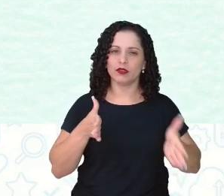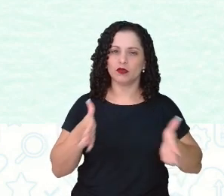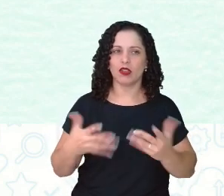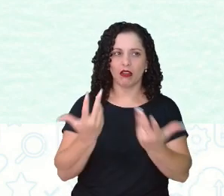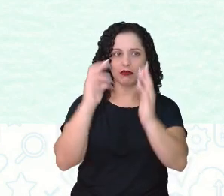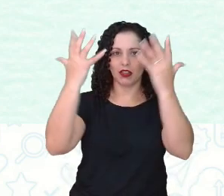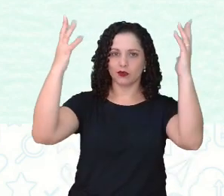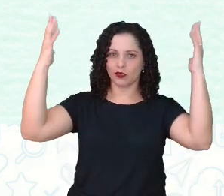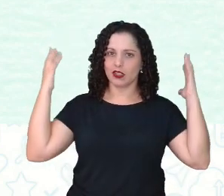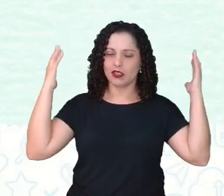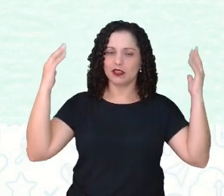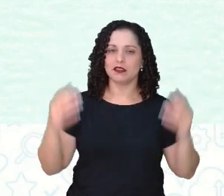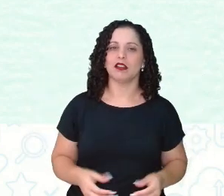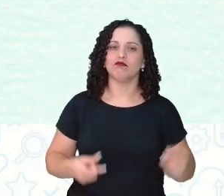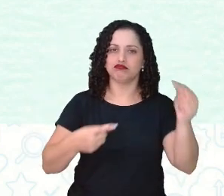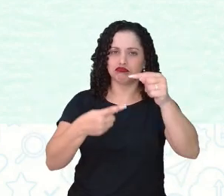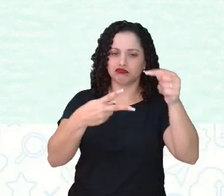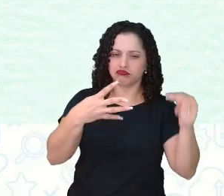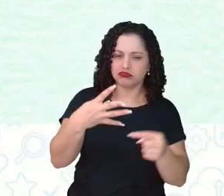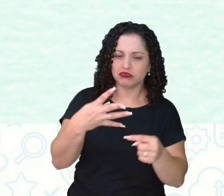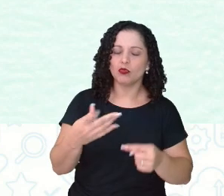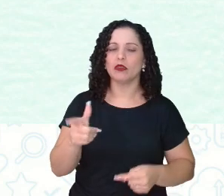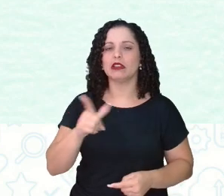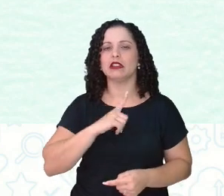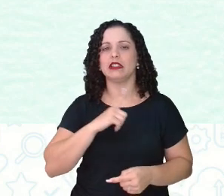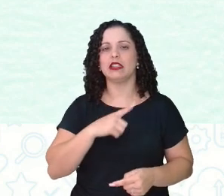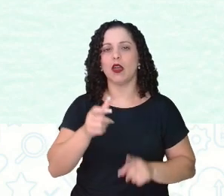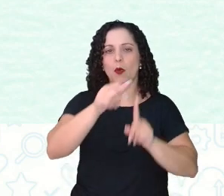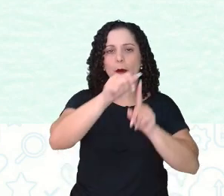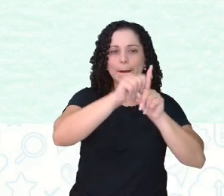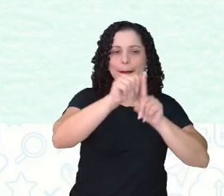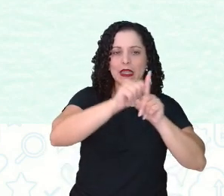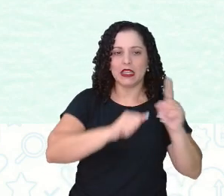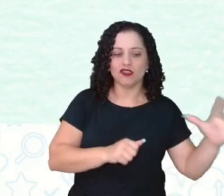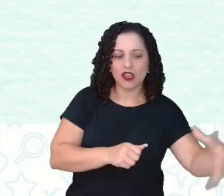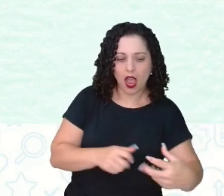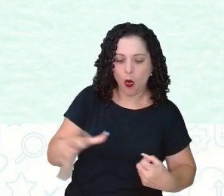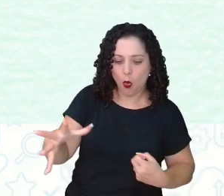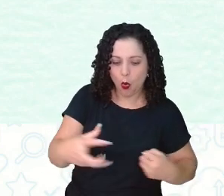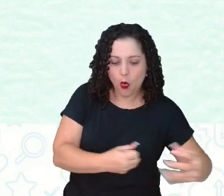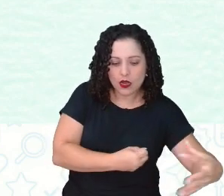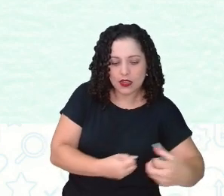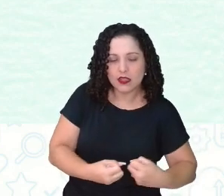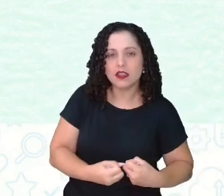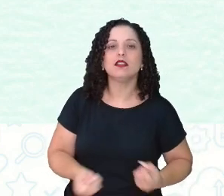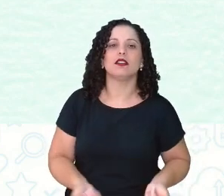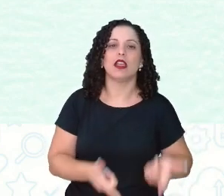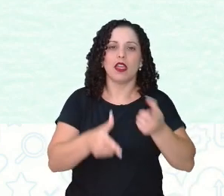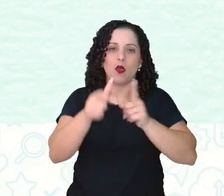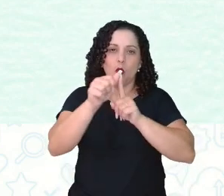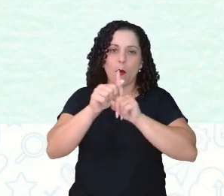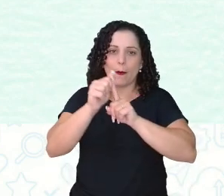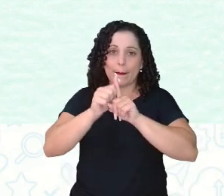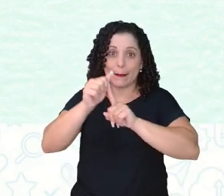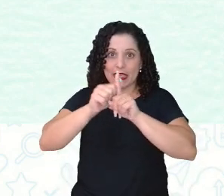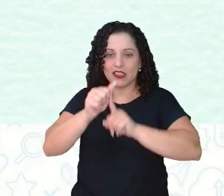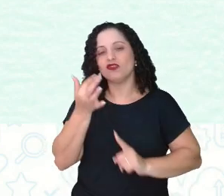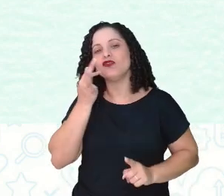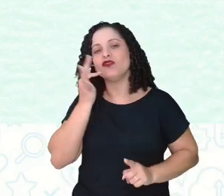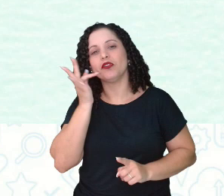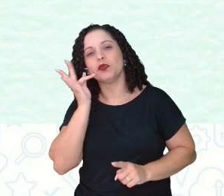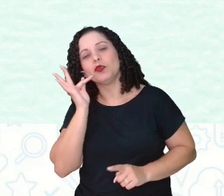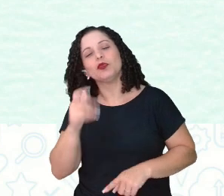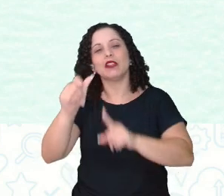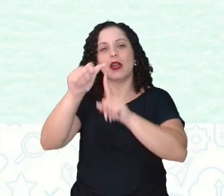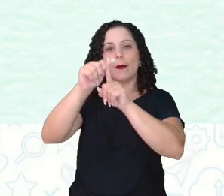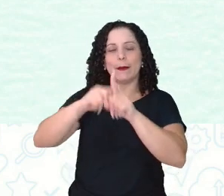do outono, a colheita, né? Mês da colheita, mês do calor, mês das frutas. E